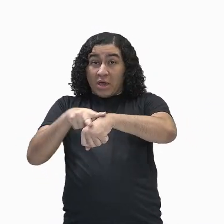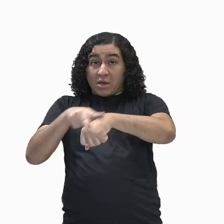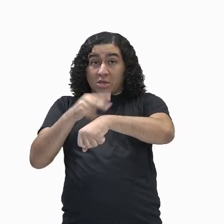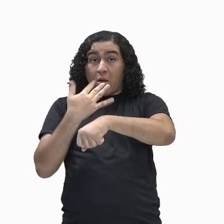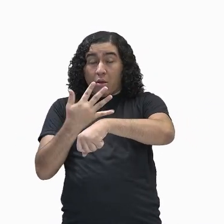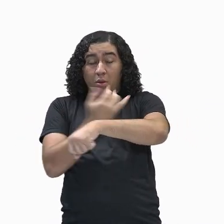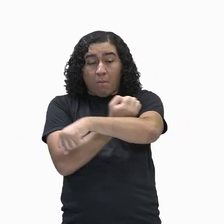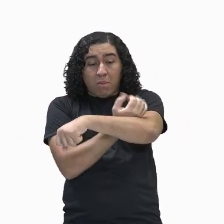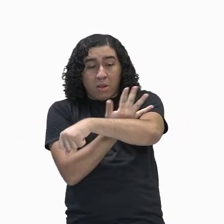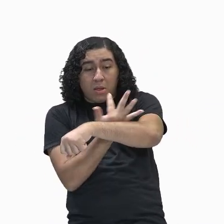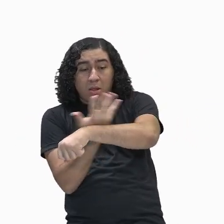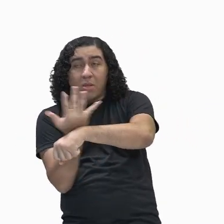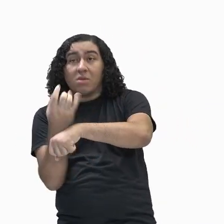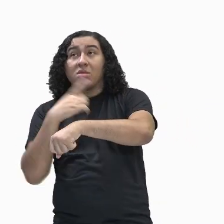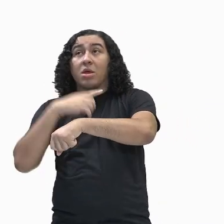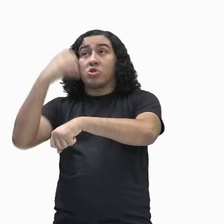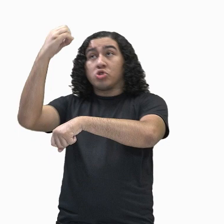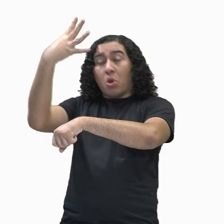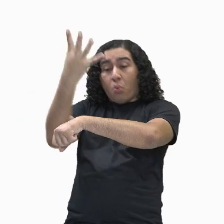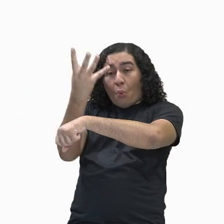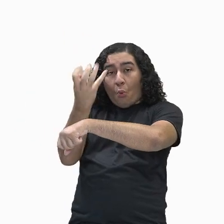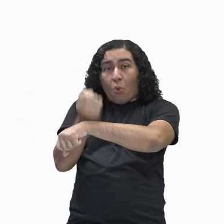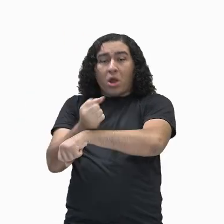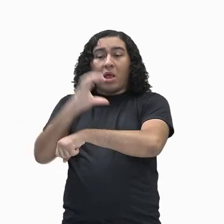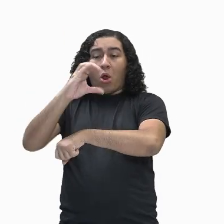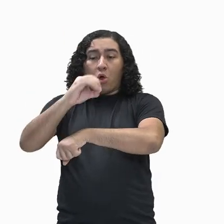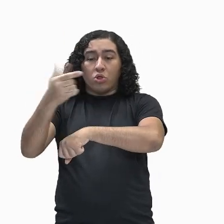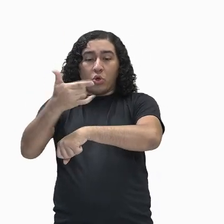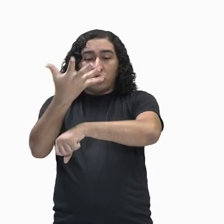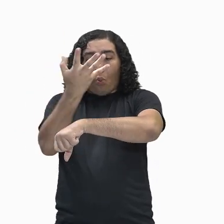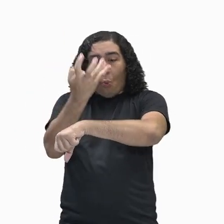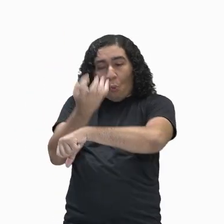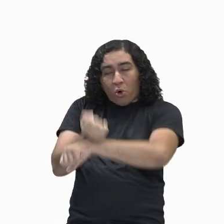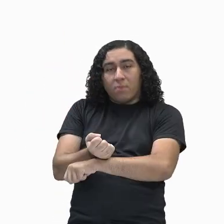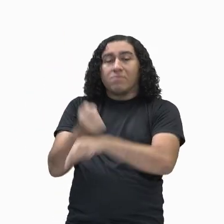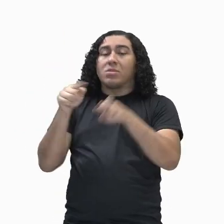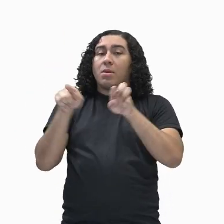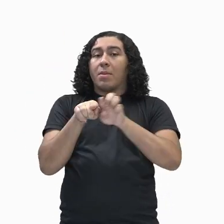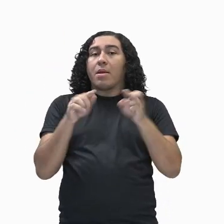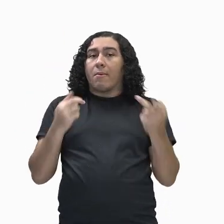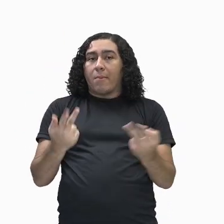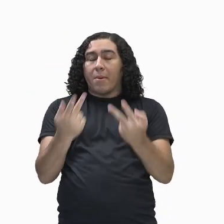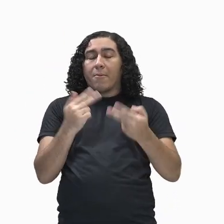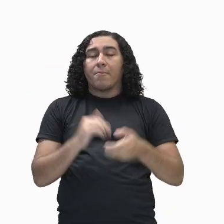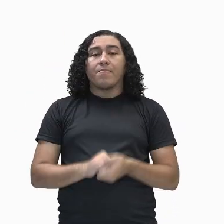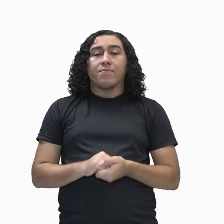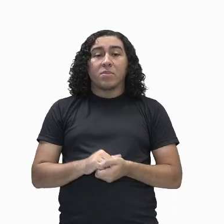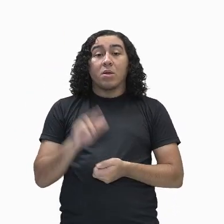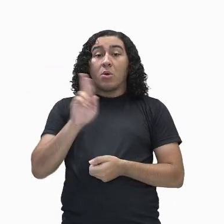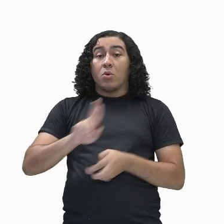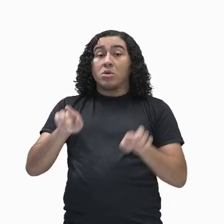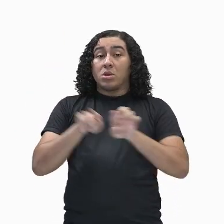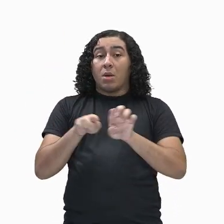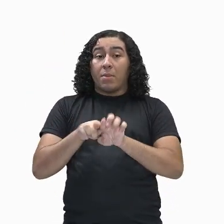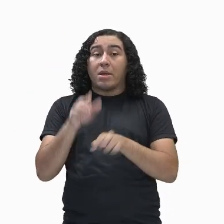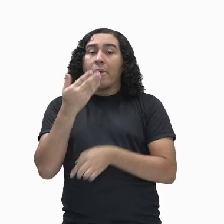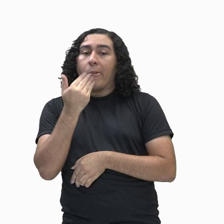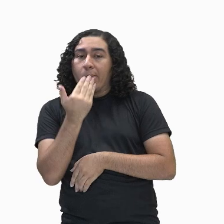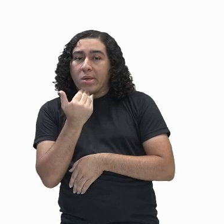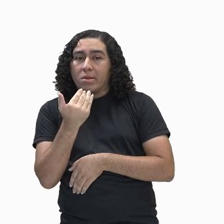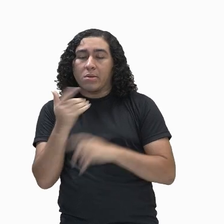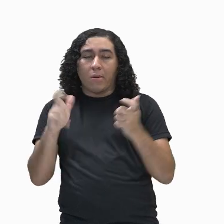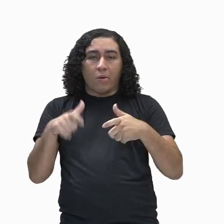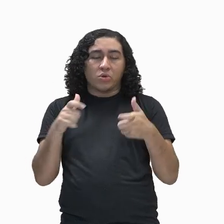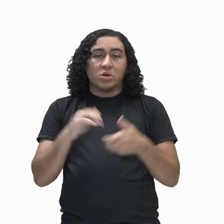carbônico que seria prejudicial para os seres vivos. Elas também são muito utilizadas na alimentação. Então,